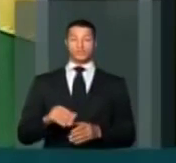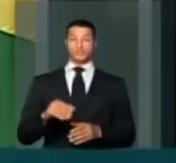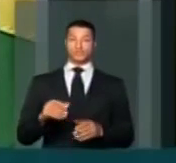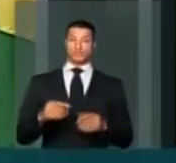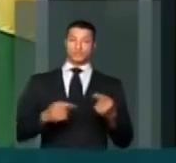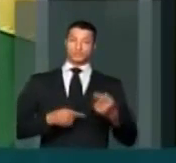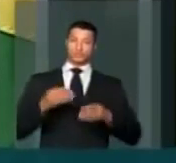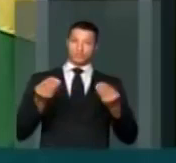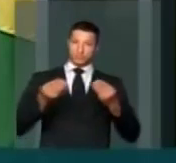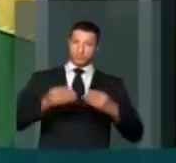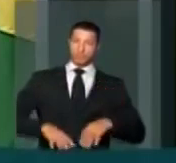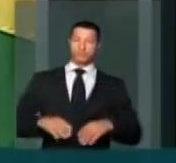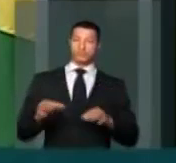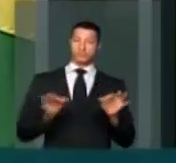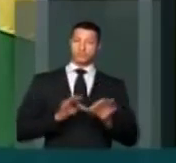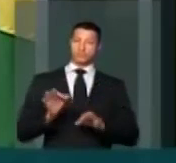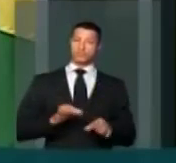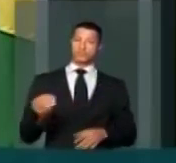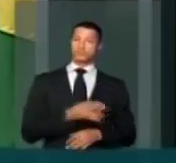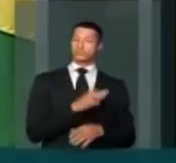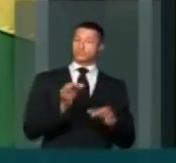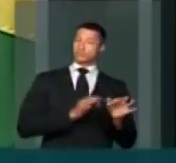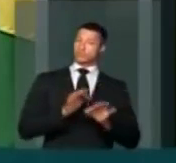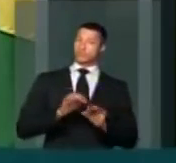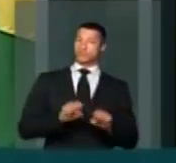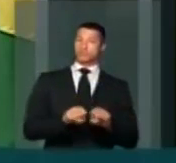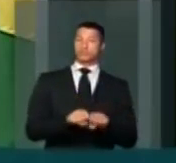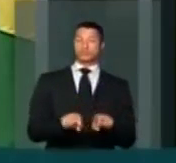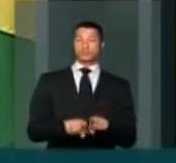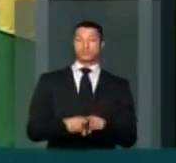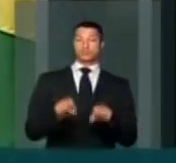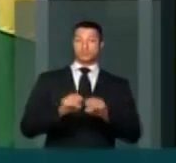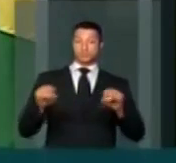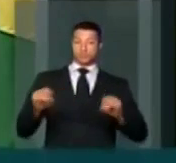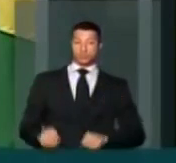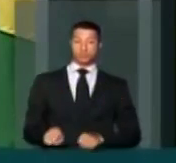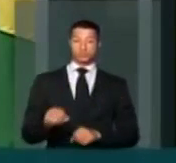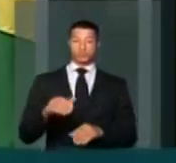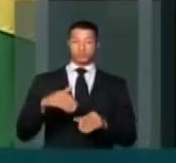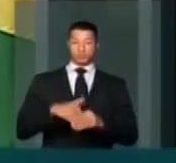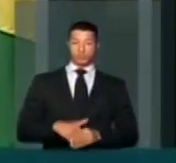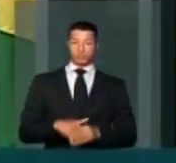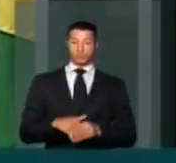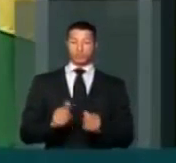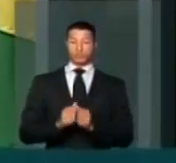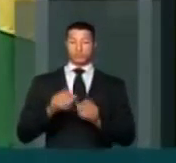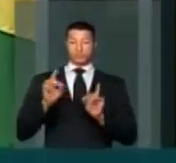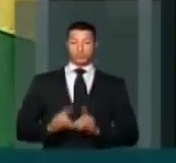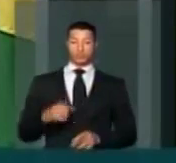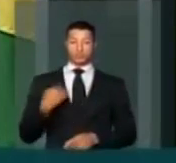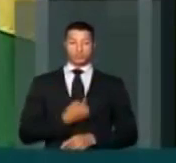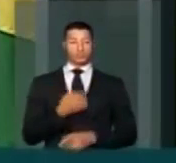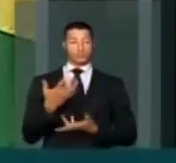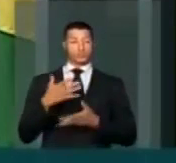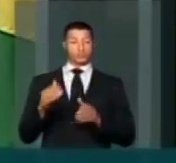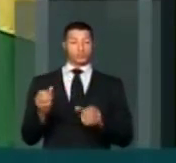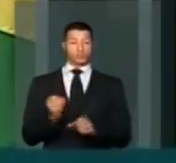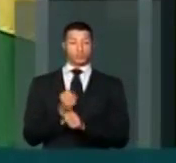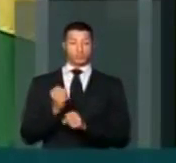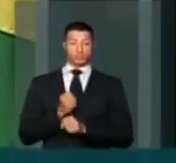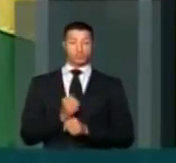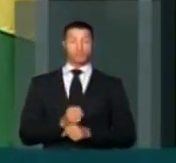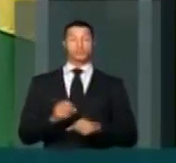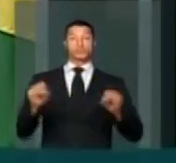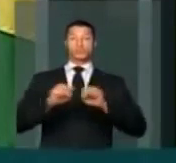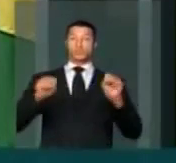artifícios, instaure uma nova ordem partidária e um sistema eleitoral coerente com a democracia que nos propomos construir. O